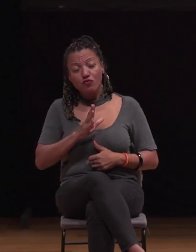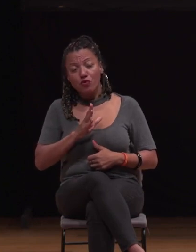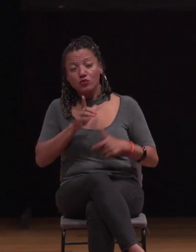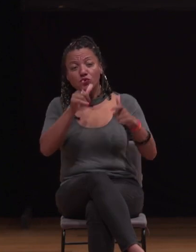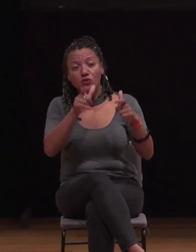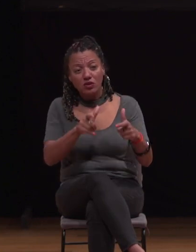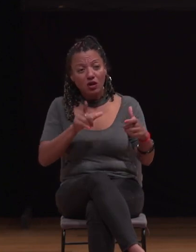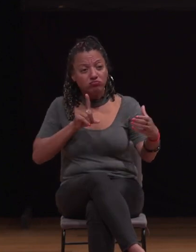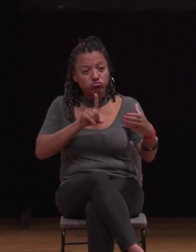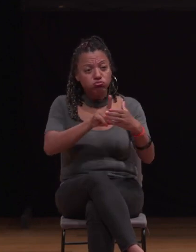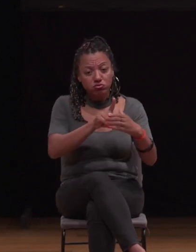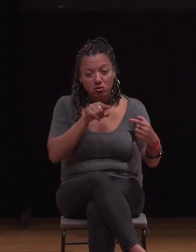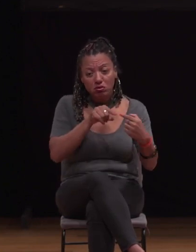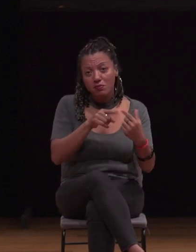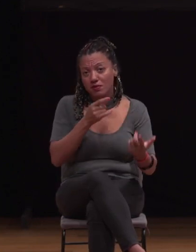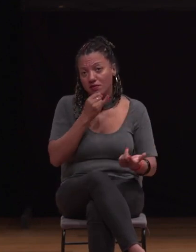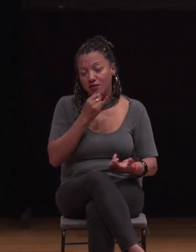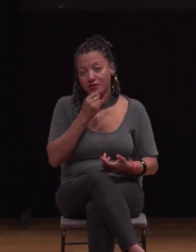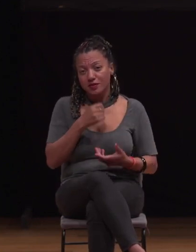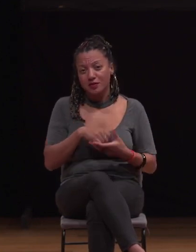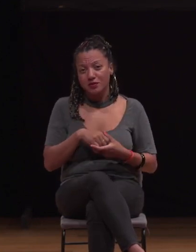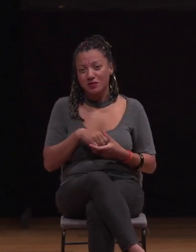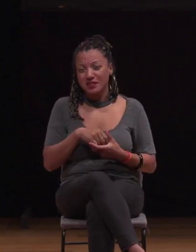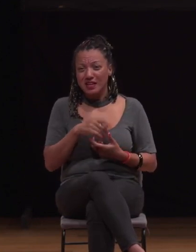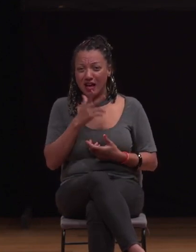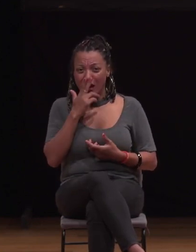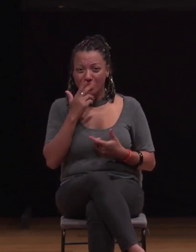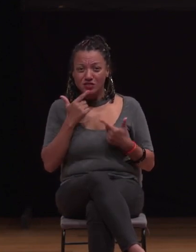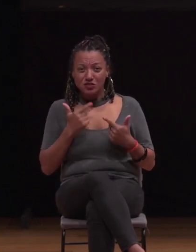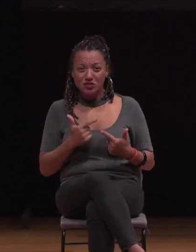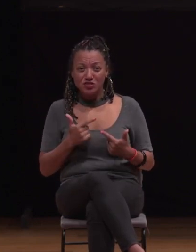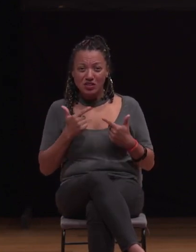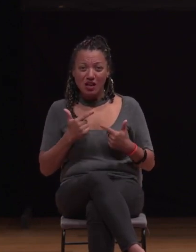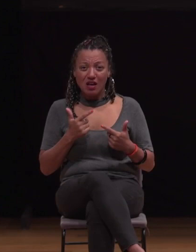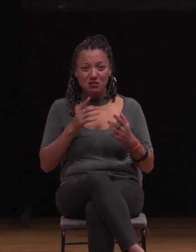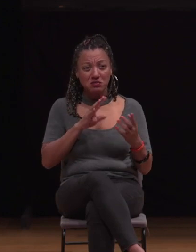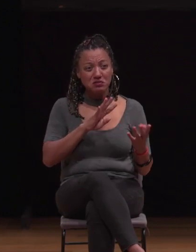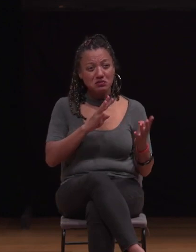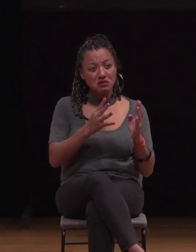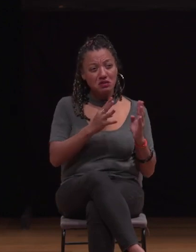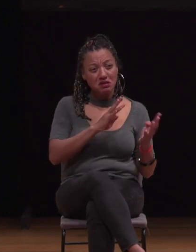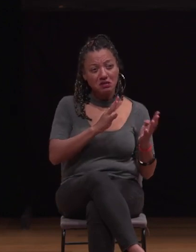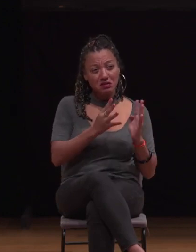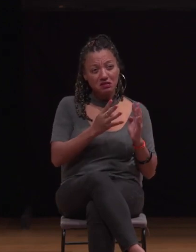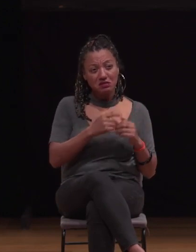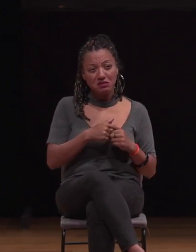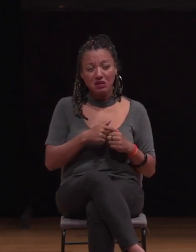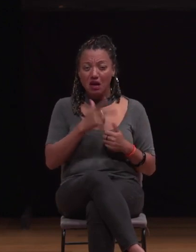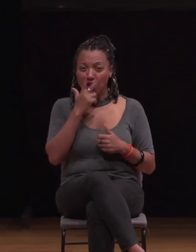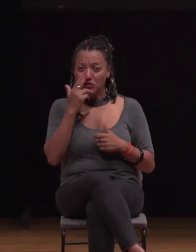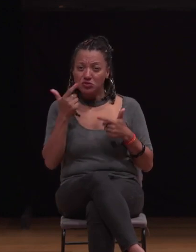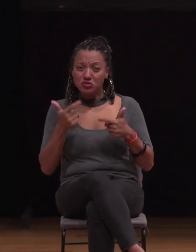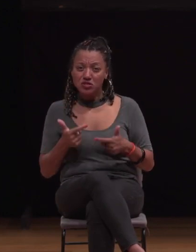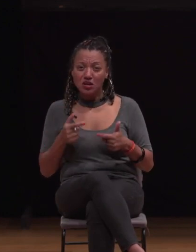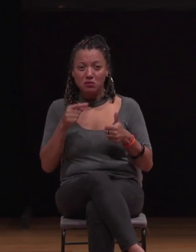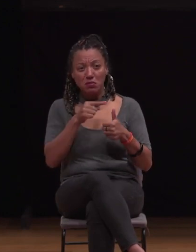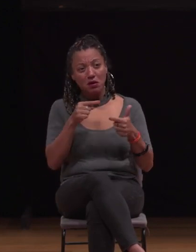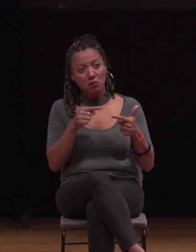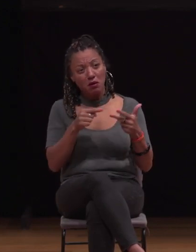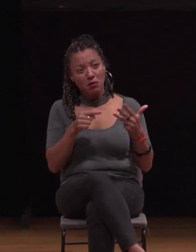É isso, né? As pessoas falam assim, ai, acho tão chato a coisa da ciranda, acho tão chato a coisa do isso, do aquilo. Eu